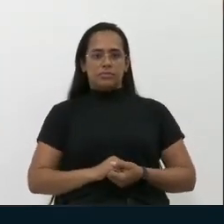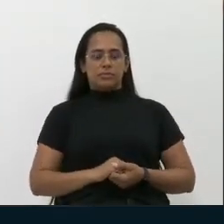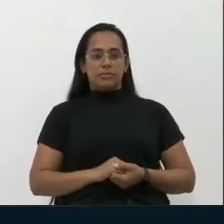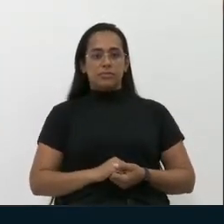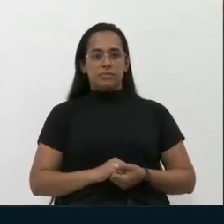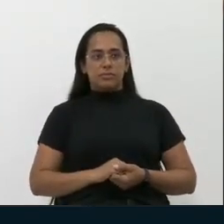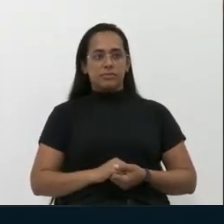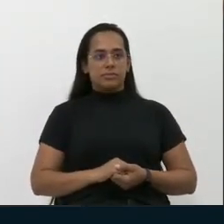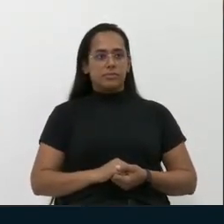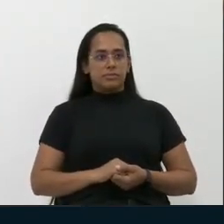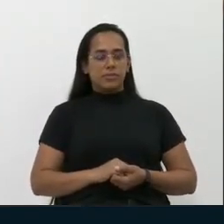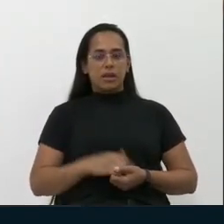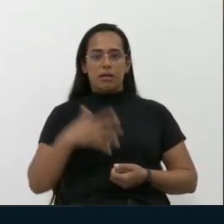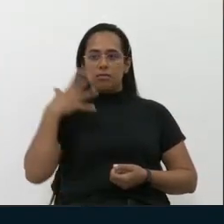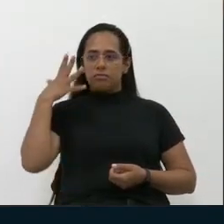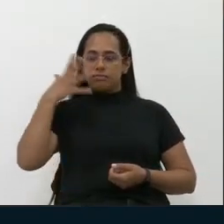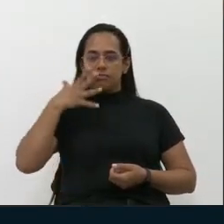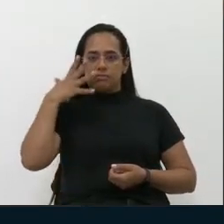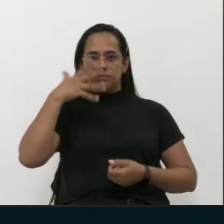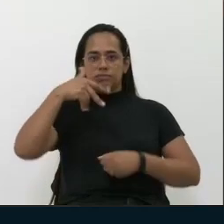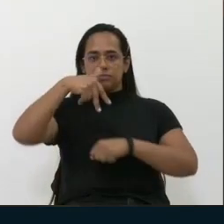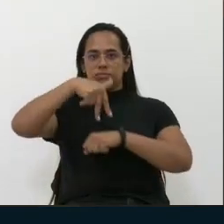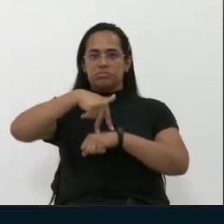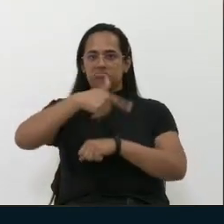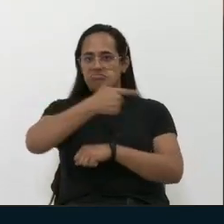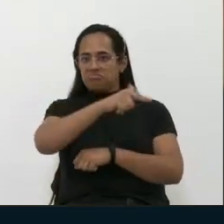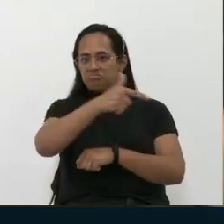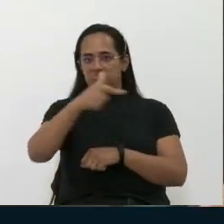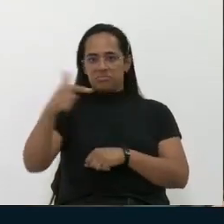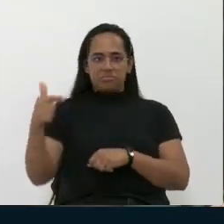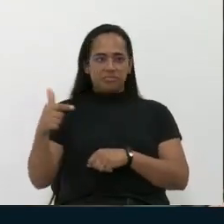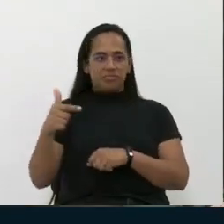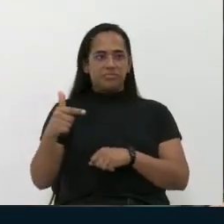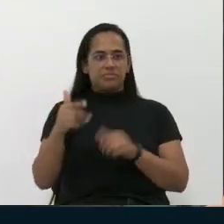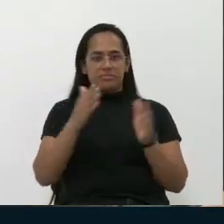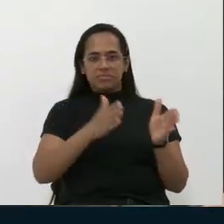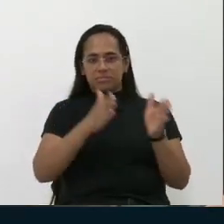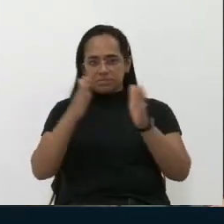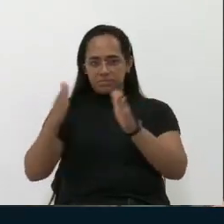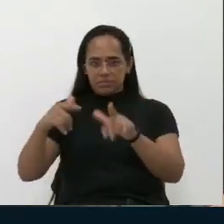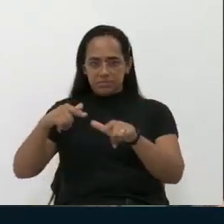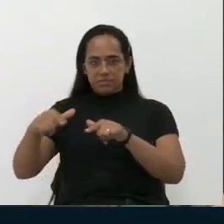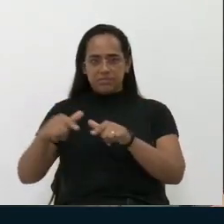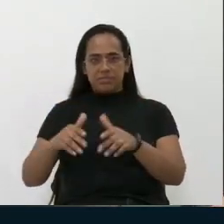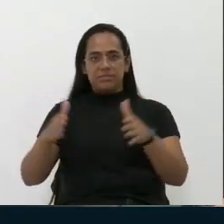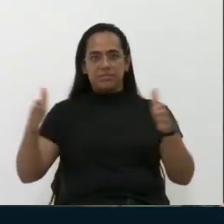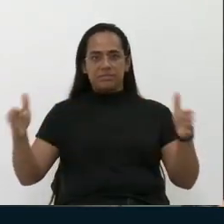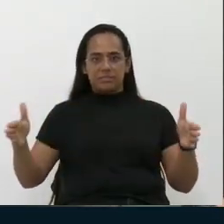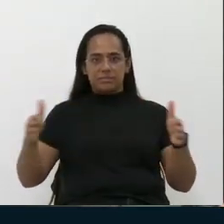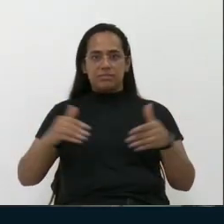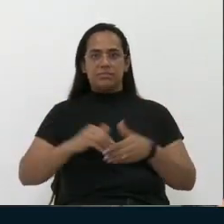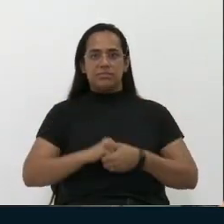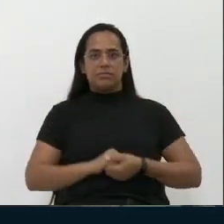Não havendo mais oradores inscritos na tribuna livre, passamos ao grande expediente.